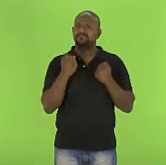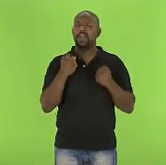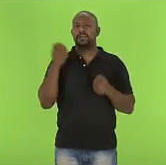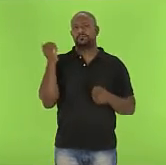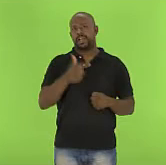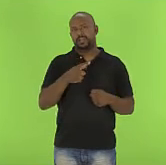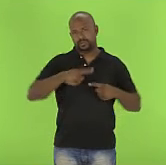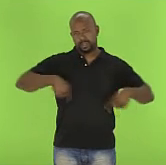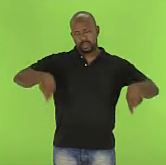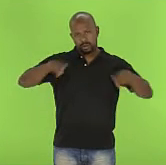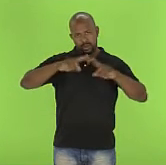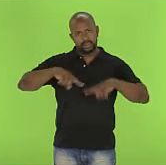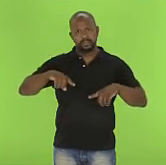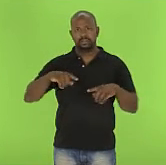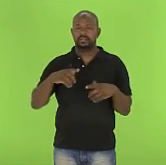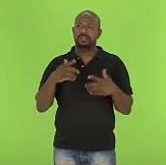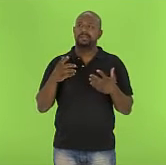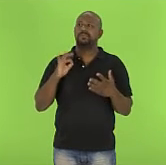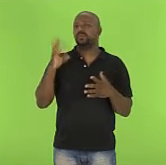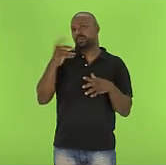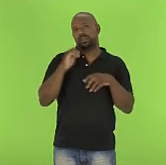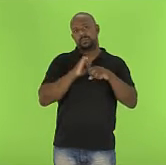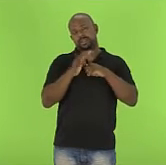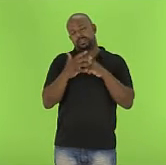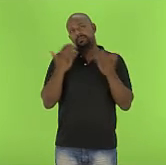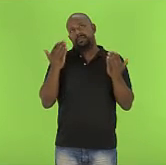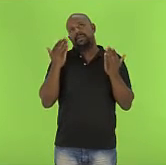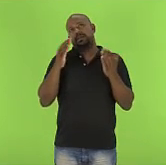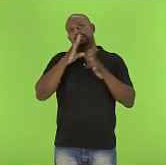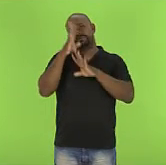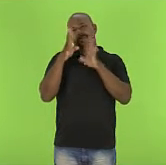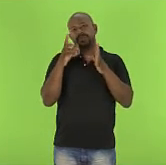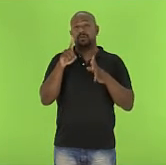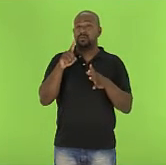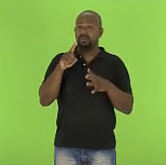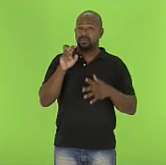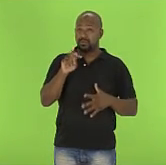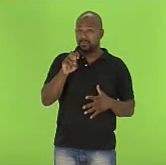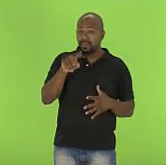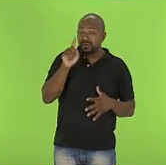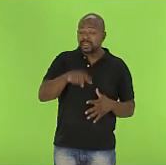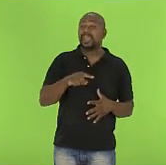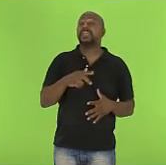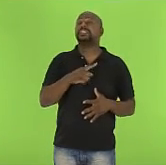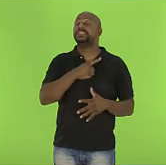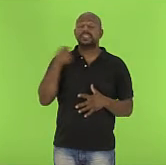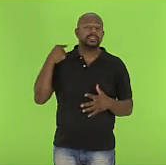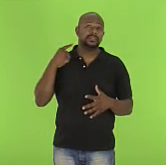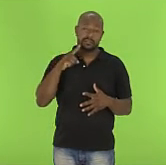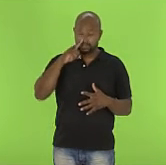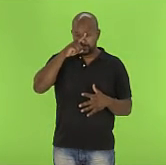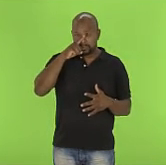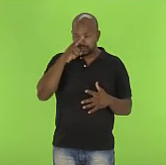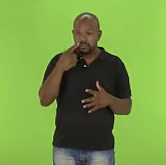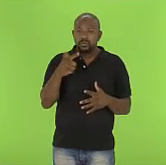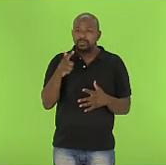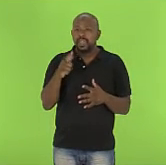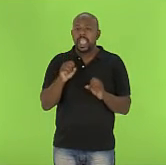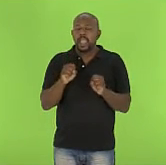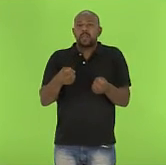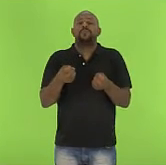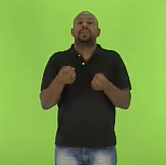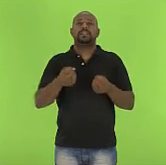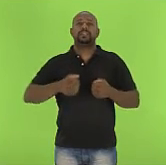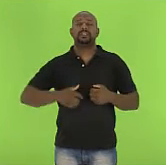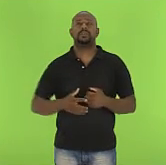mais potente do que a nossa, uma pandemia hipotética, onde o vírus, de fato, é fatal e não